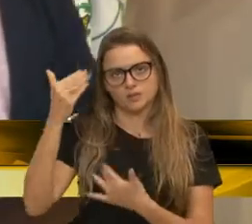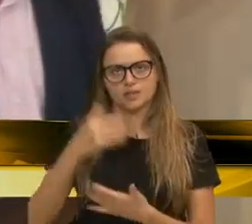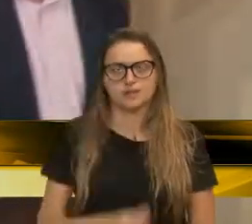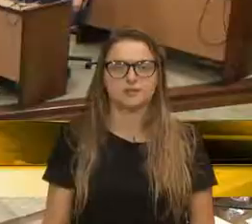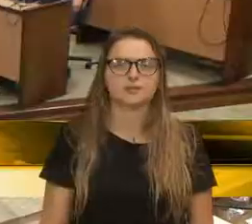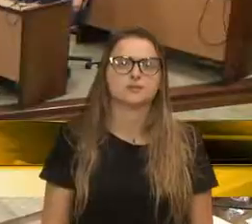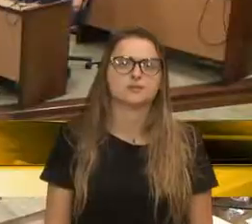Obrigado.